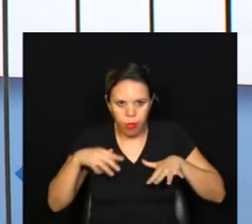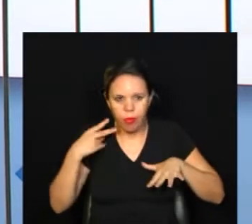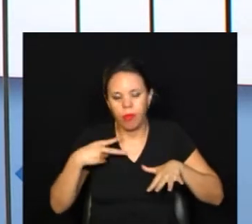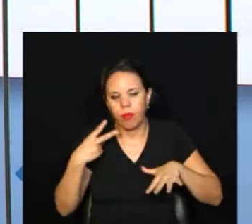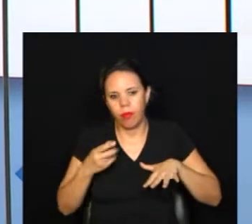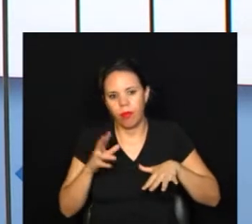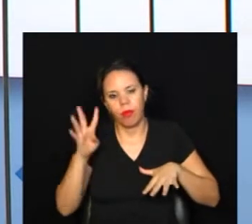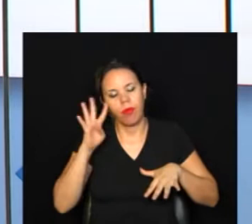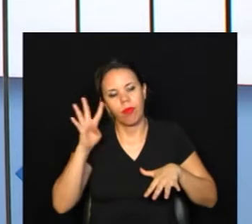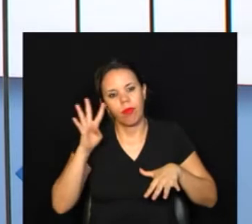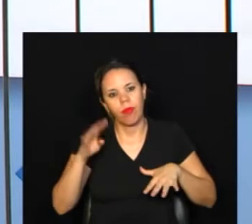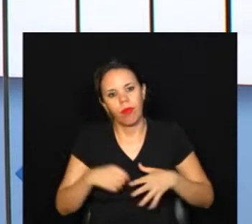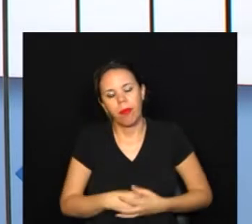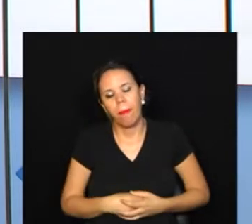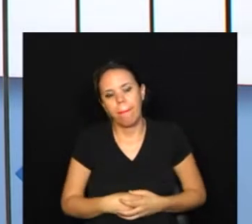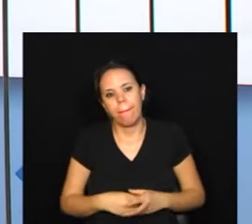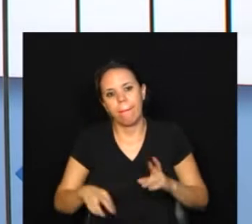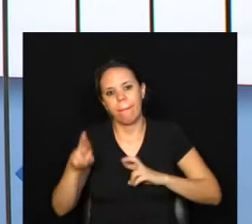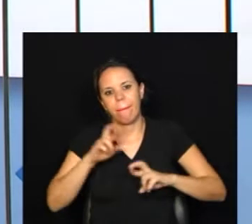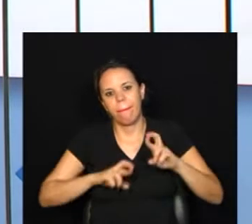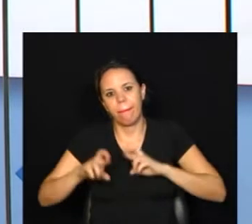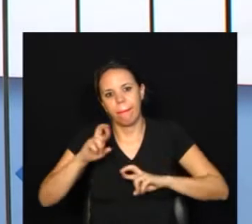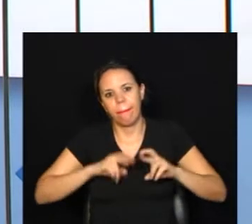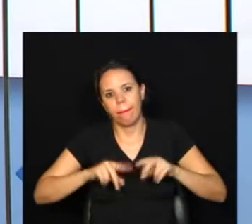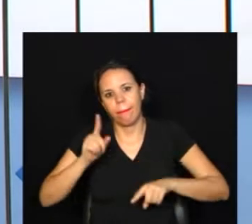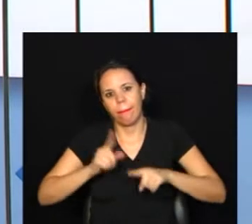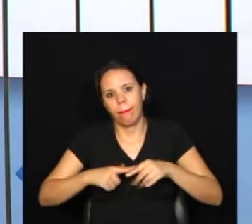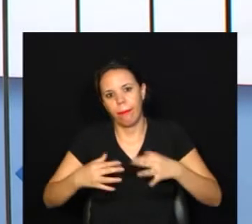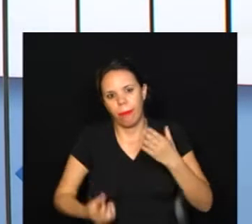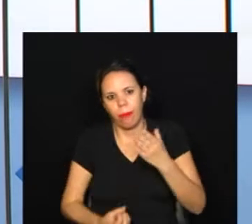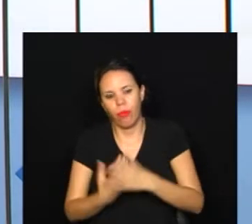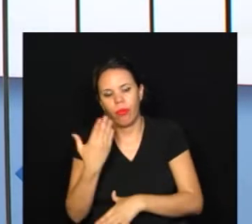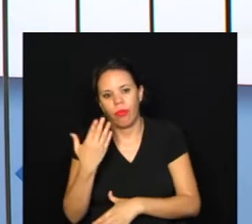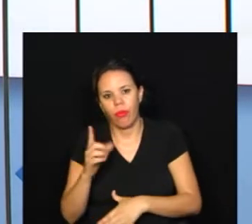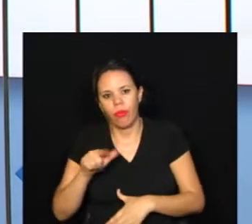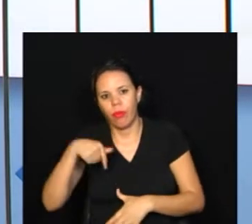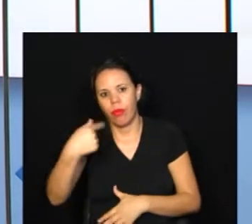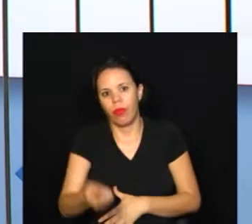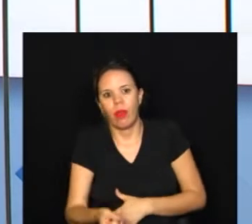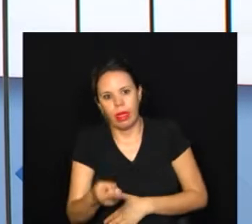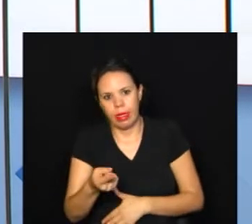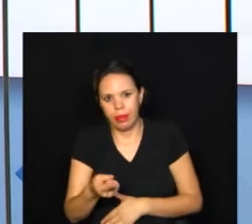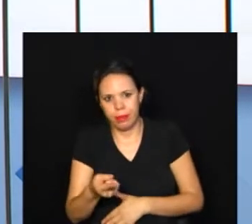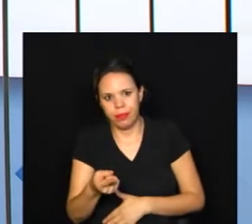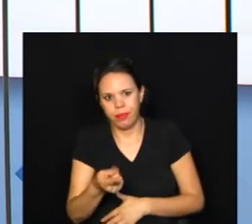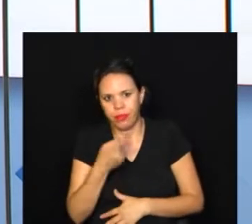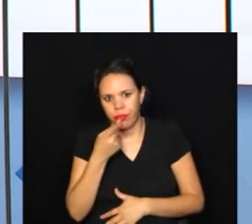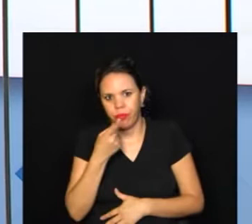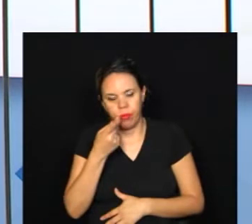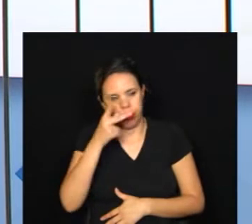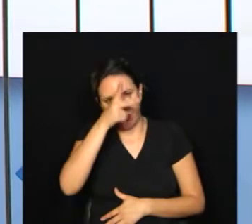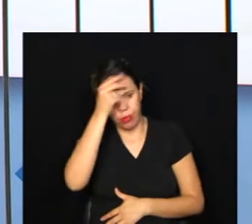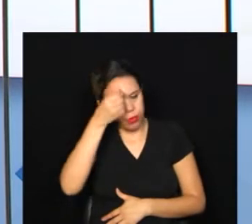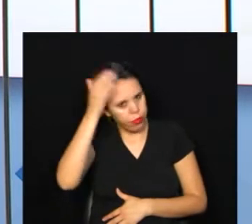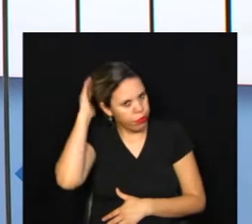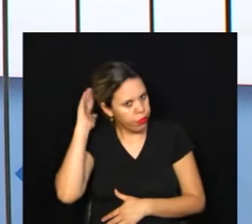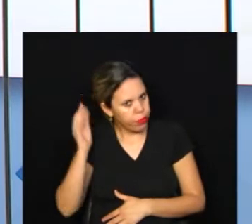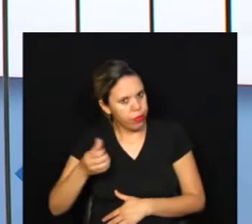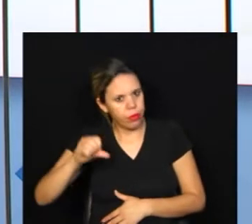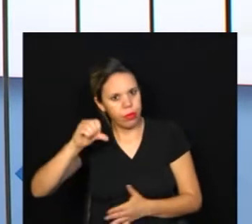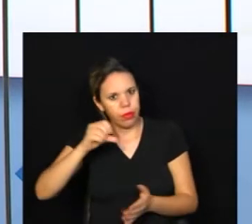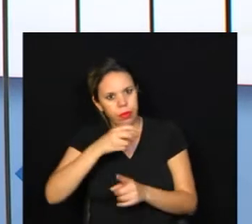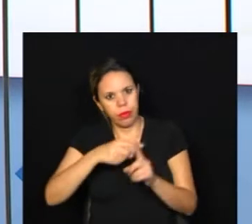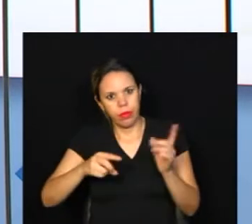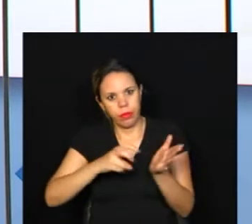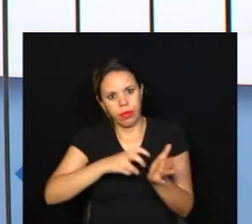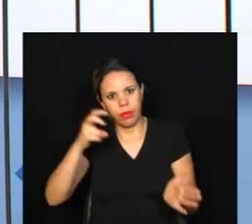nesta quarta-feira. A análise dessas matérias acontece logo depois da fala do prefeito, marcada para as 9h30